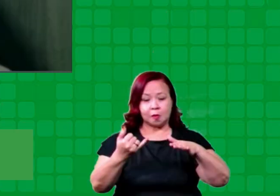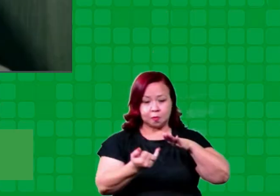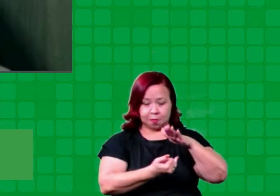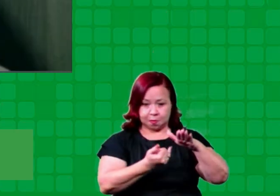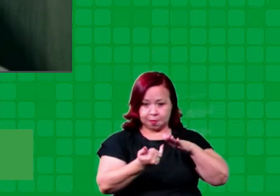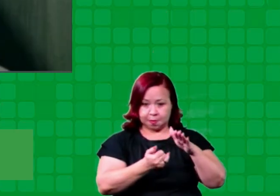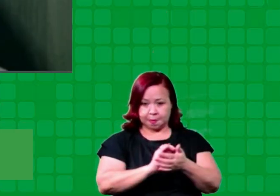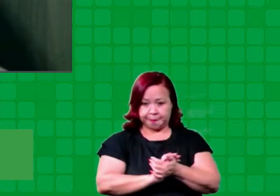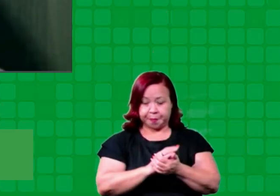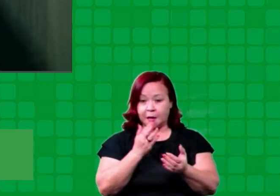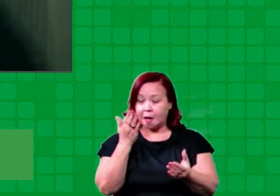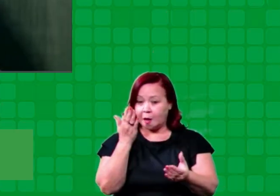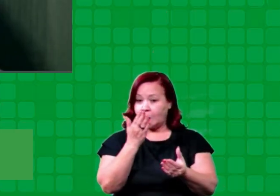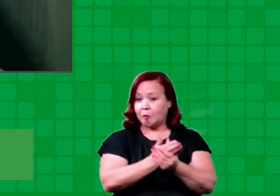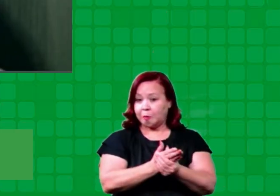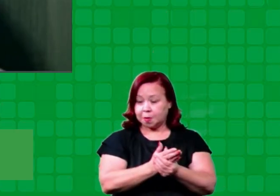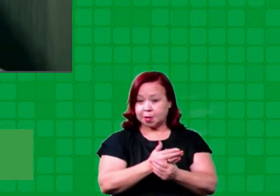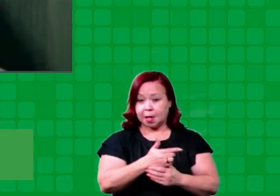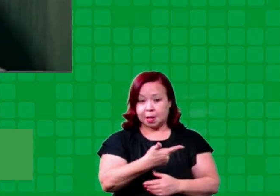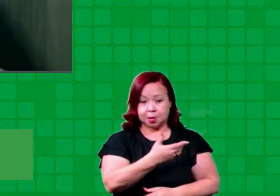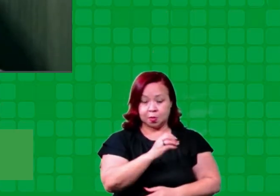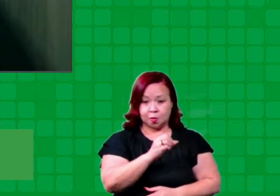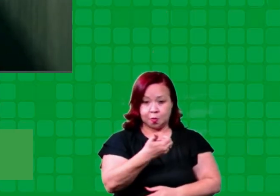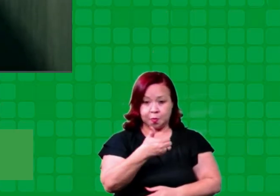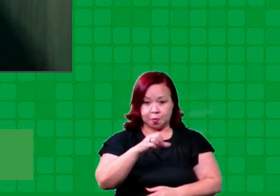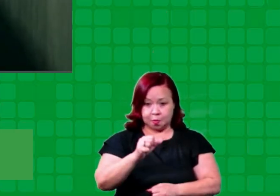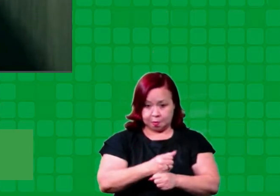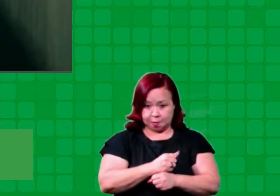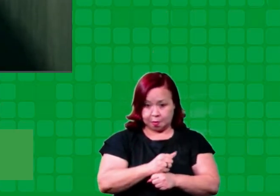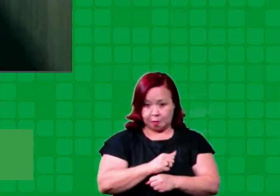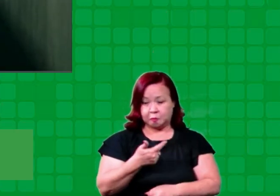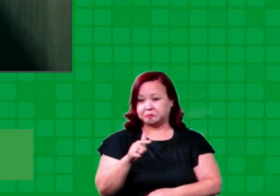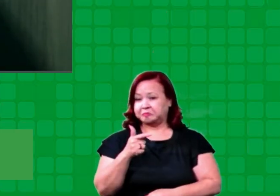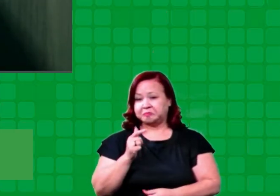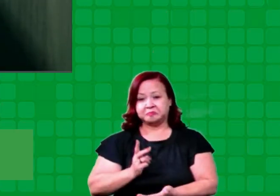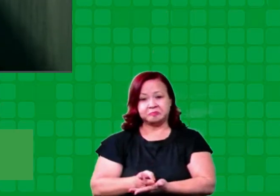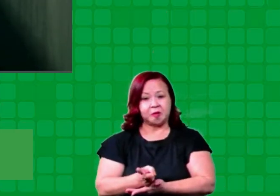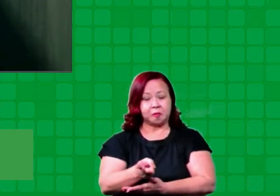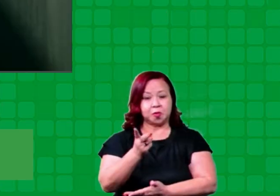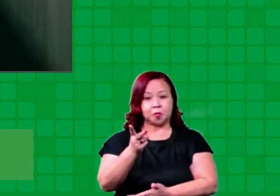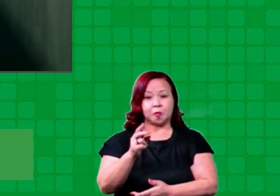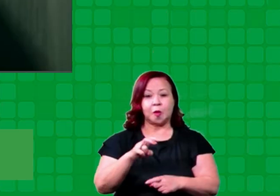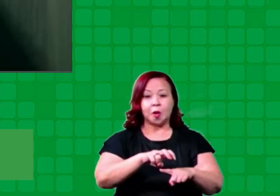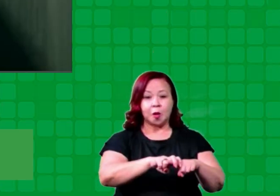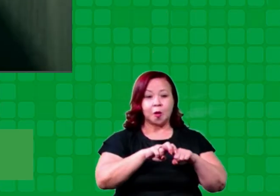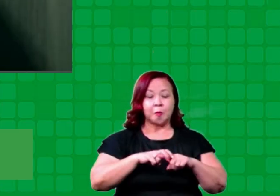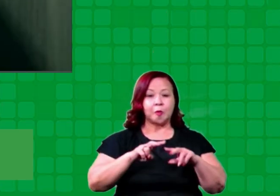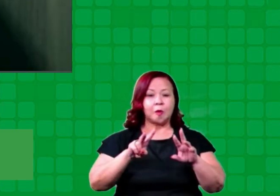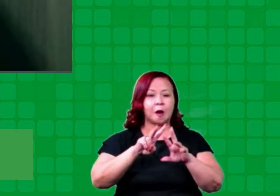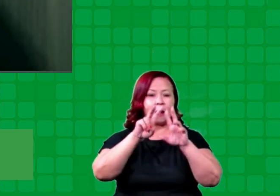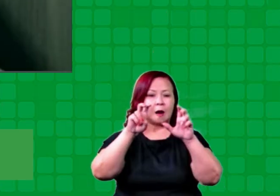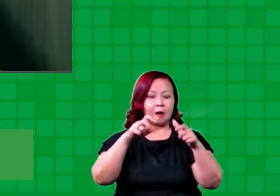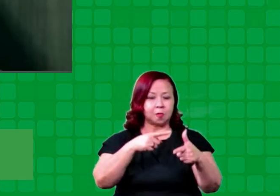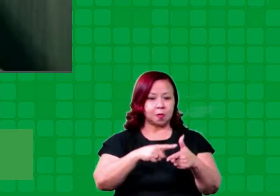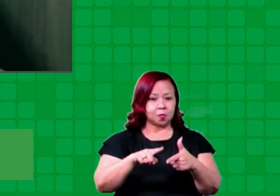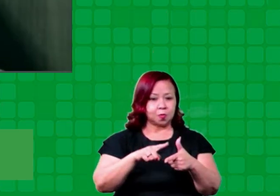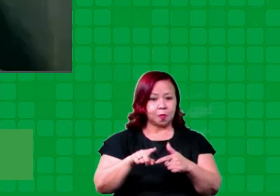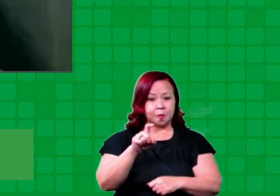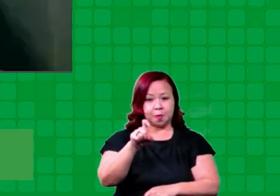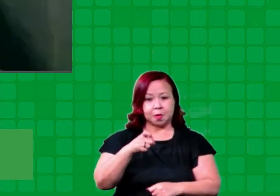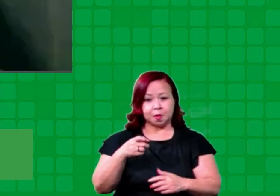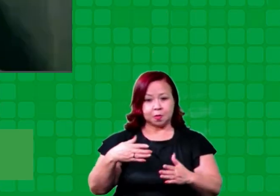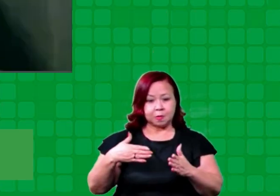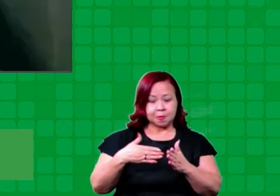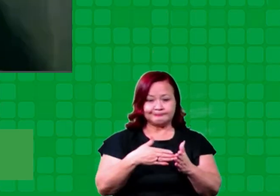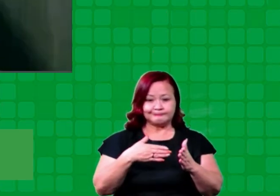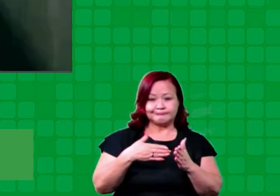O processo de 2019, ele não teve prosseguimento devido a questões, de fato, que são